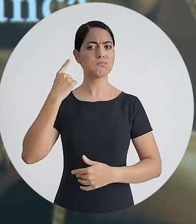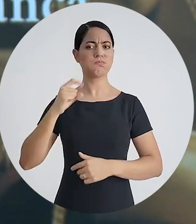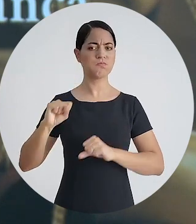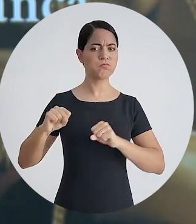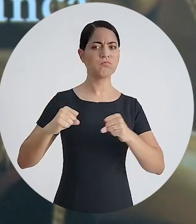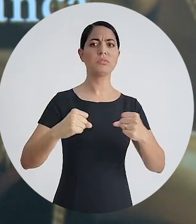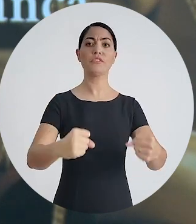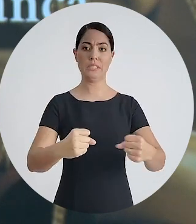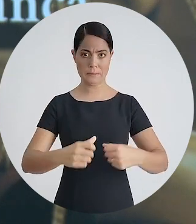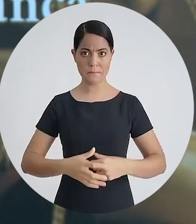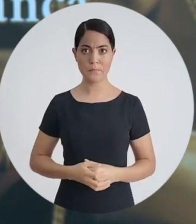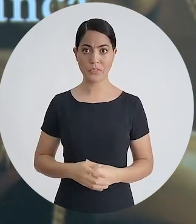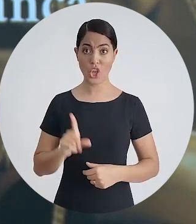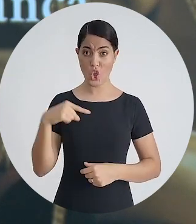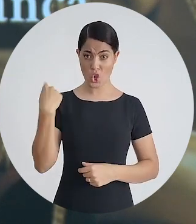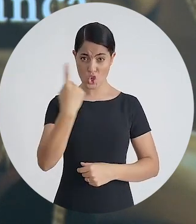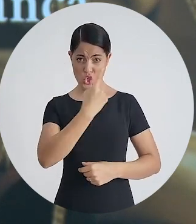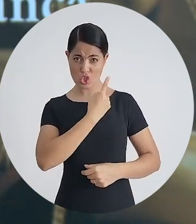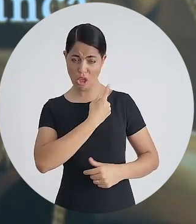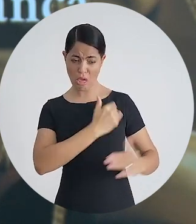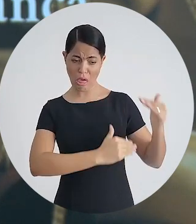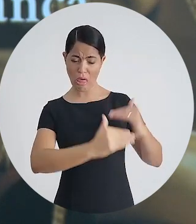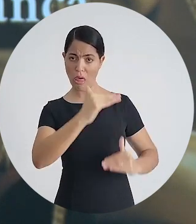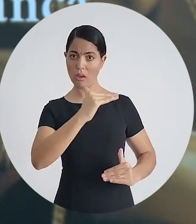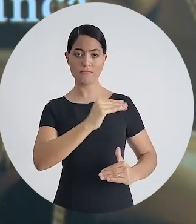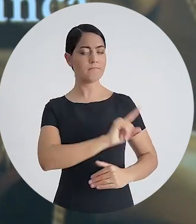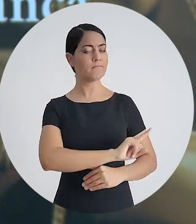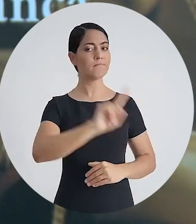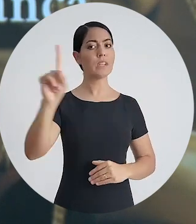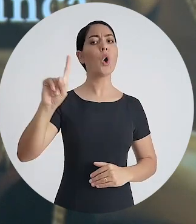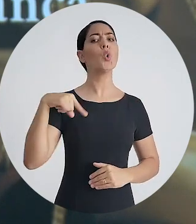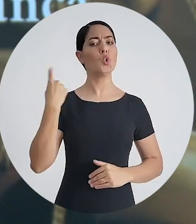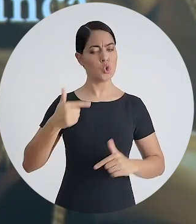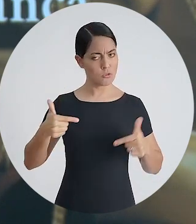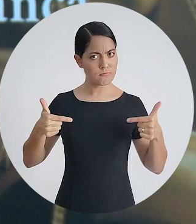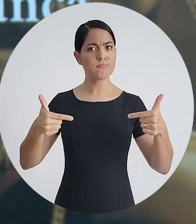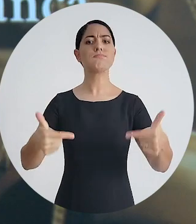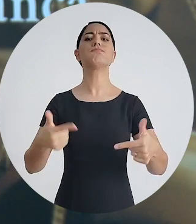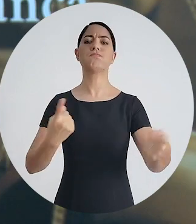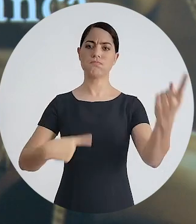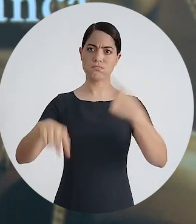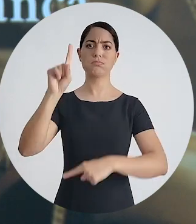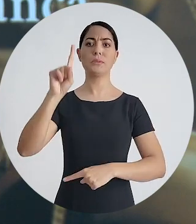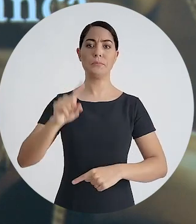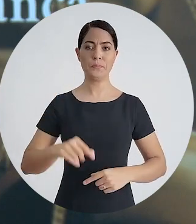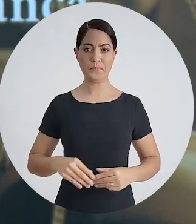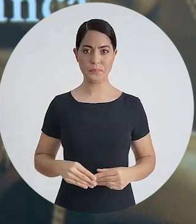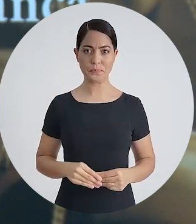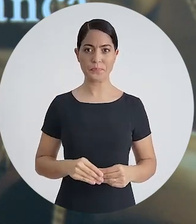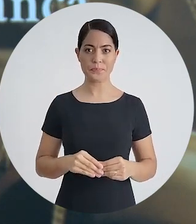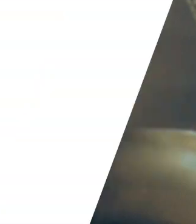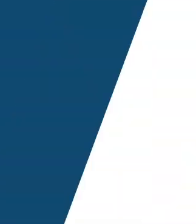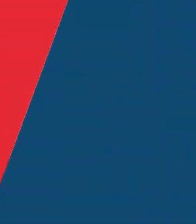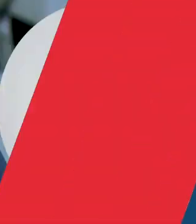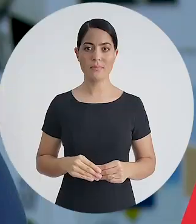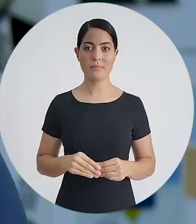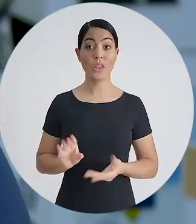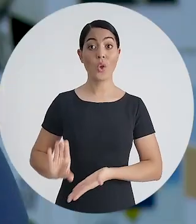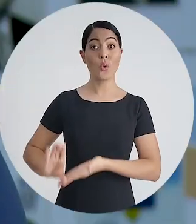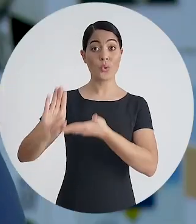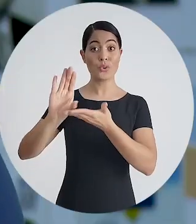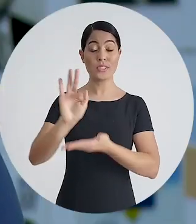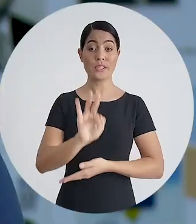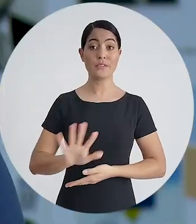dos Advogados. E nós não vamos recuar nenhum passo naquilo que foi conquistado.